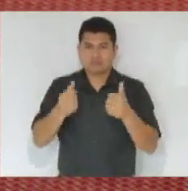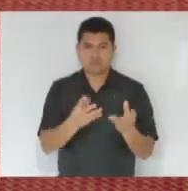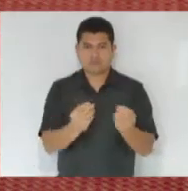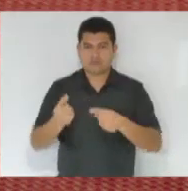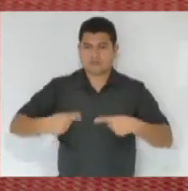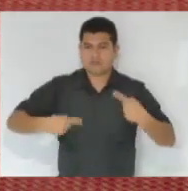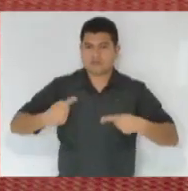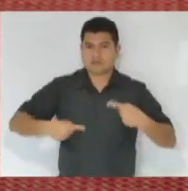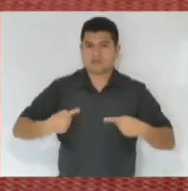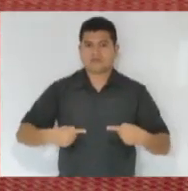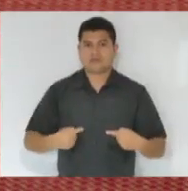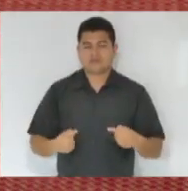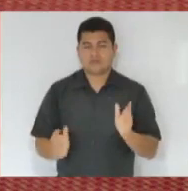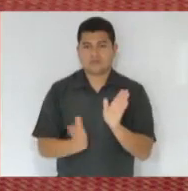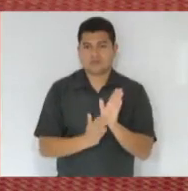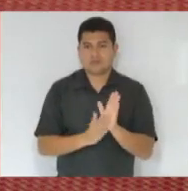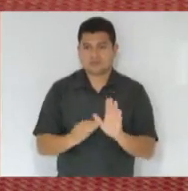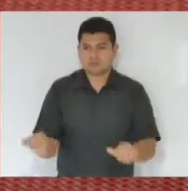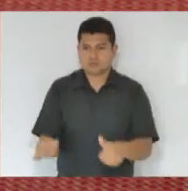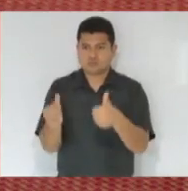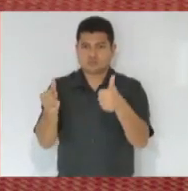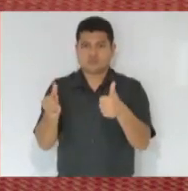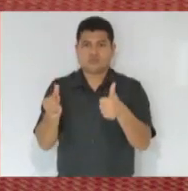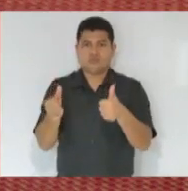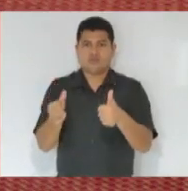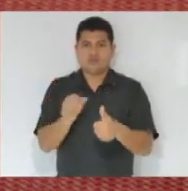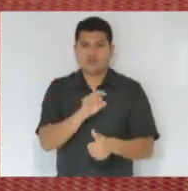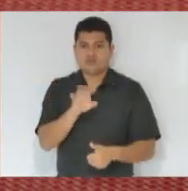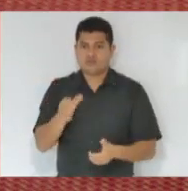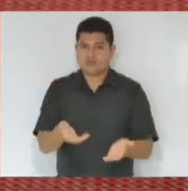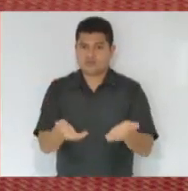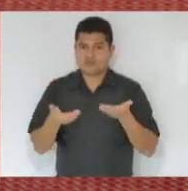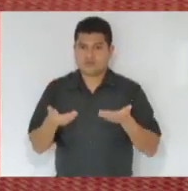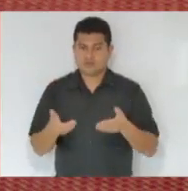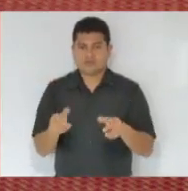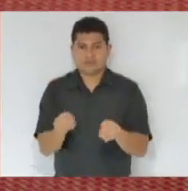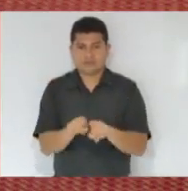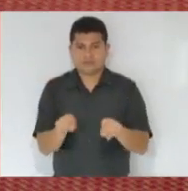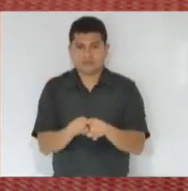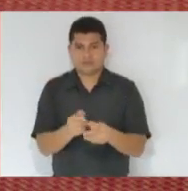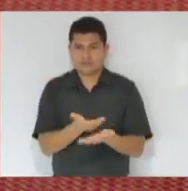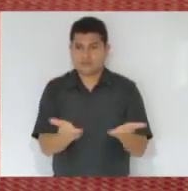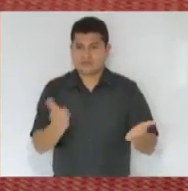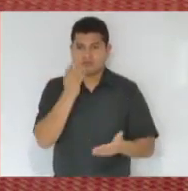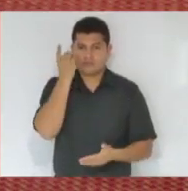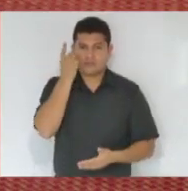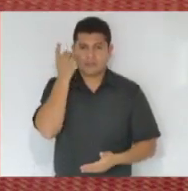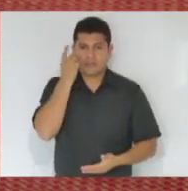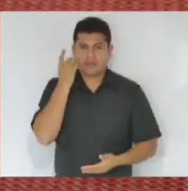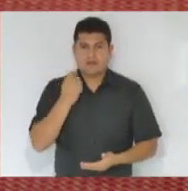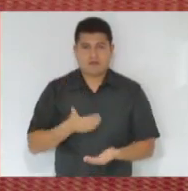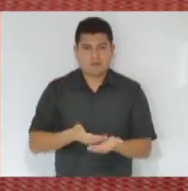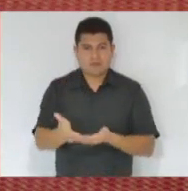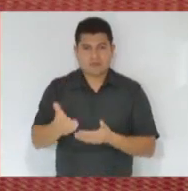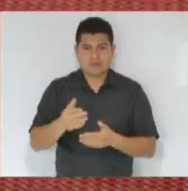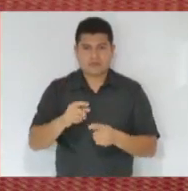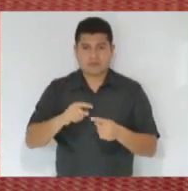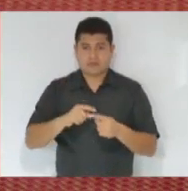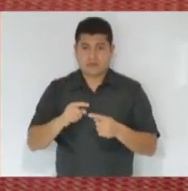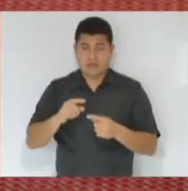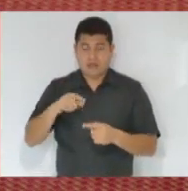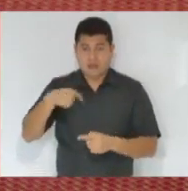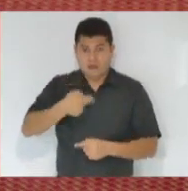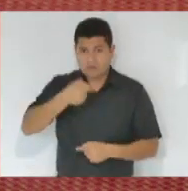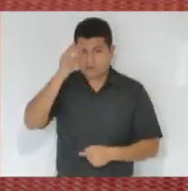positivas proposições parlamentares. Apenas fazendo um convite, senhor presidente, aos senhores deputados, nós estaremos iniciando na próxima segunda-feira, dia